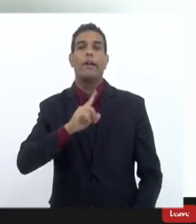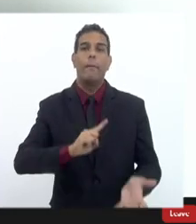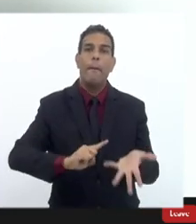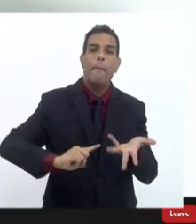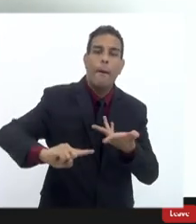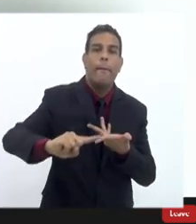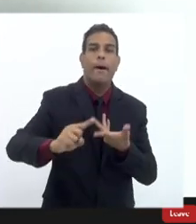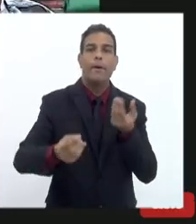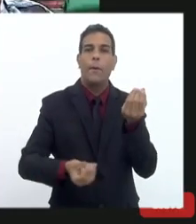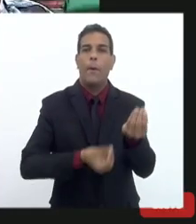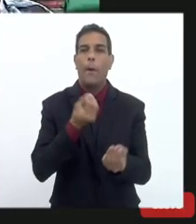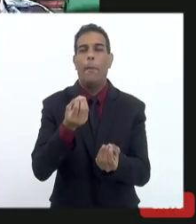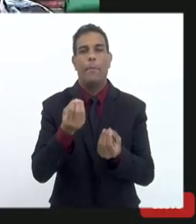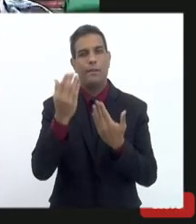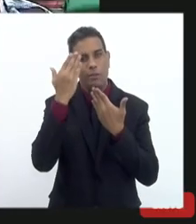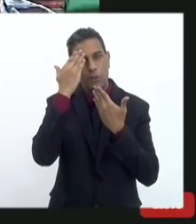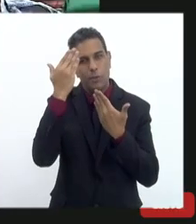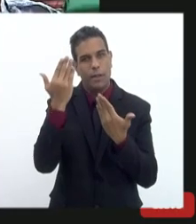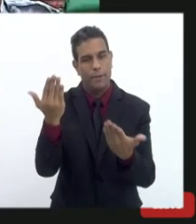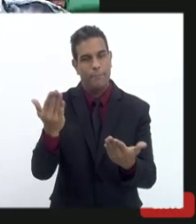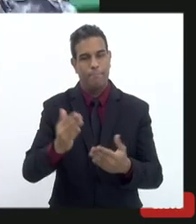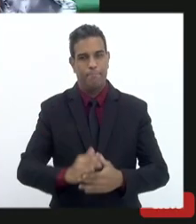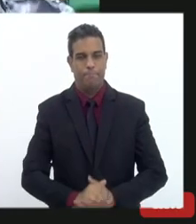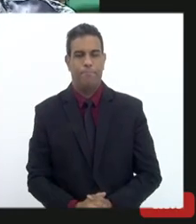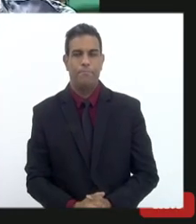com a atribuição. Obrigada, deputado.